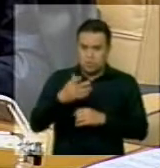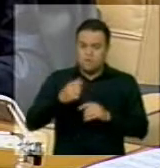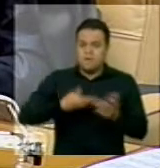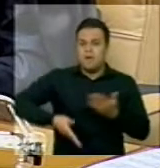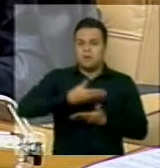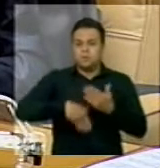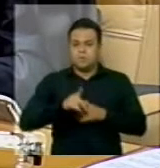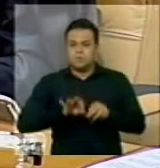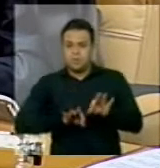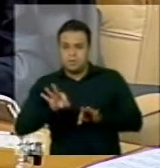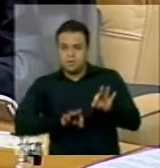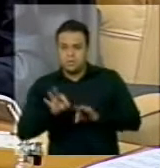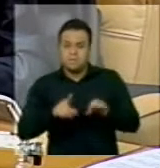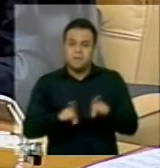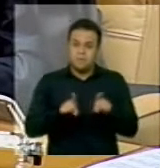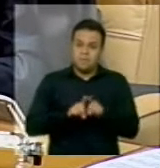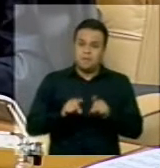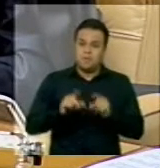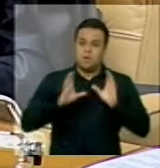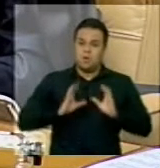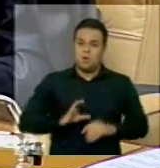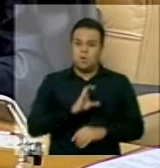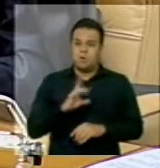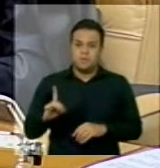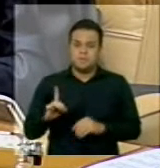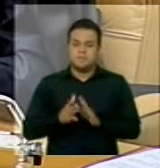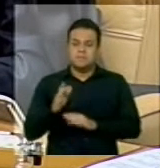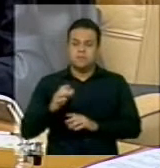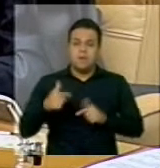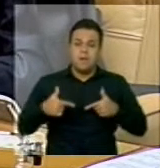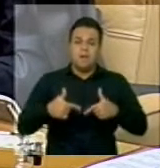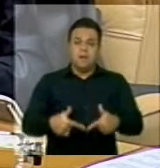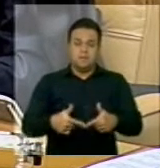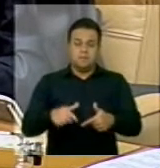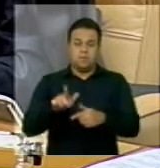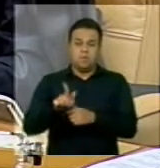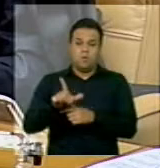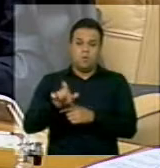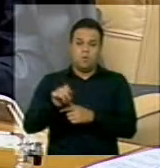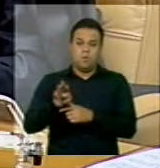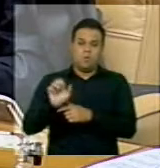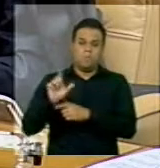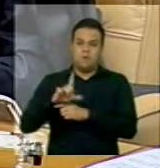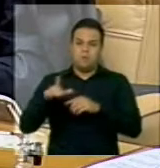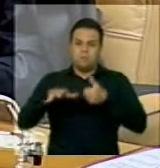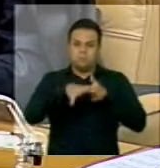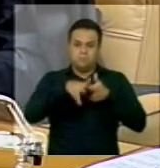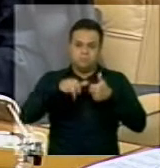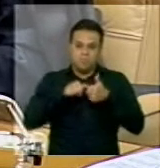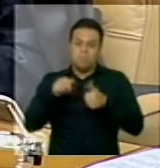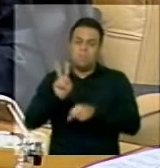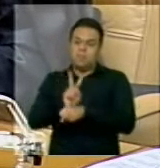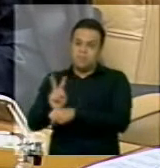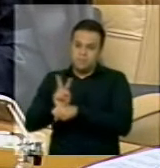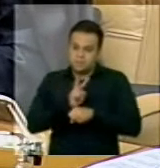articulação, planejamento, coordenação de ações globais no governo da Amazônia Legal, visando à proteção, à